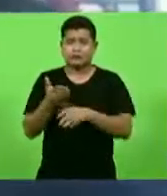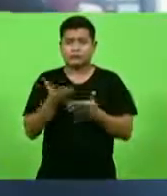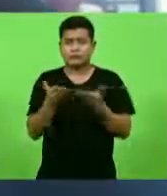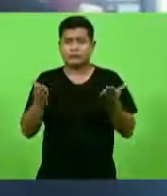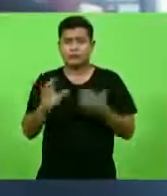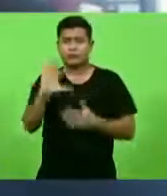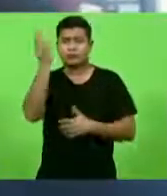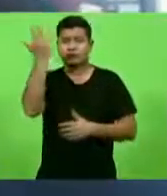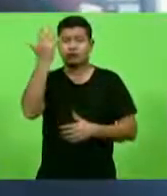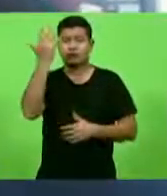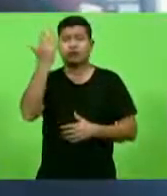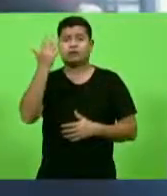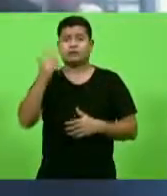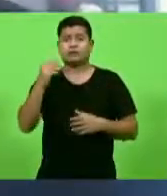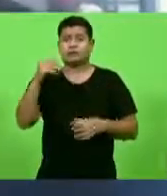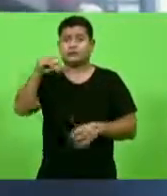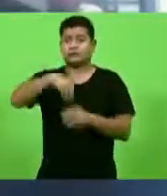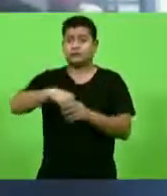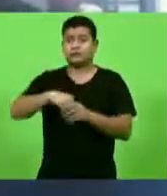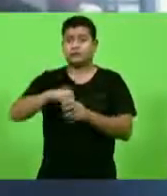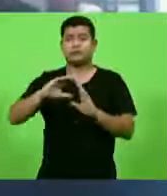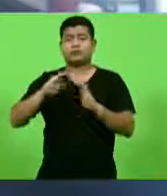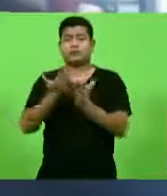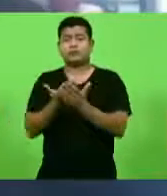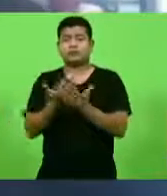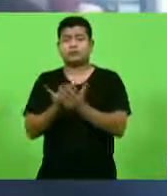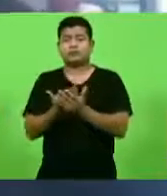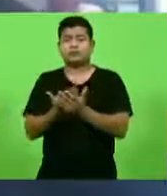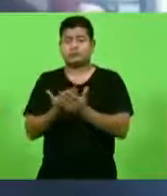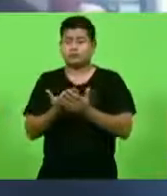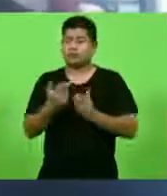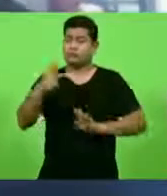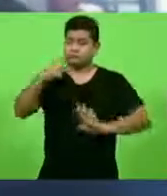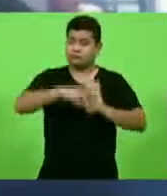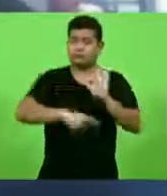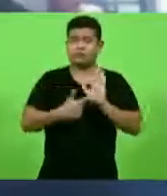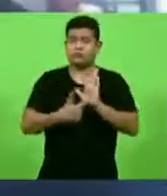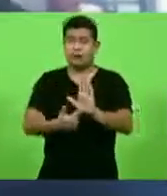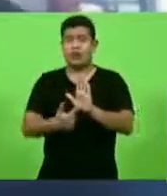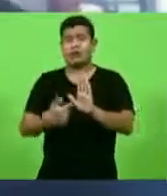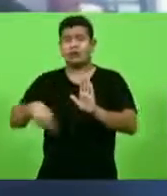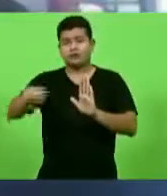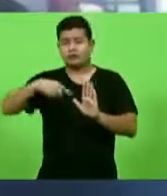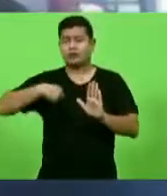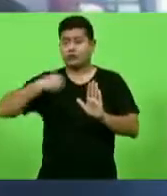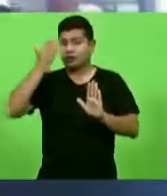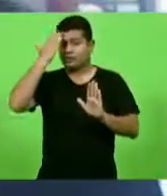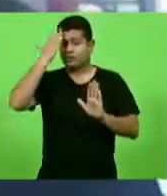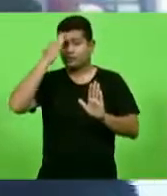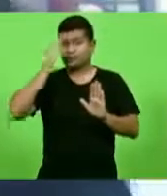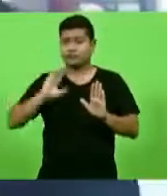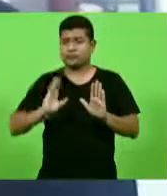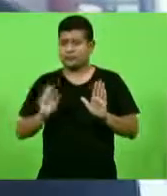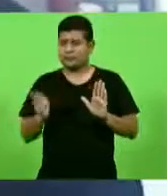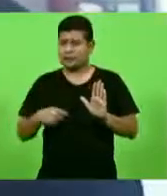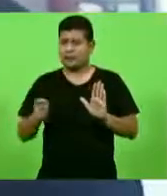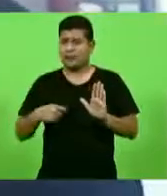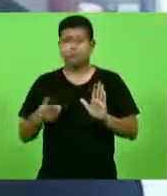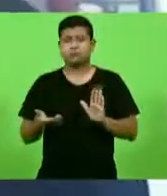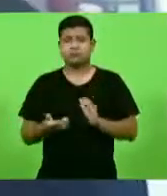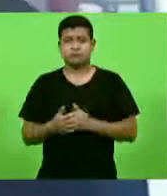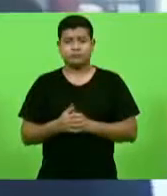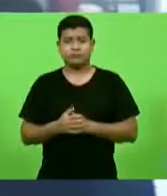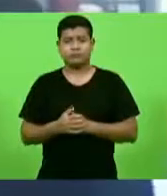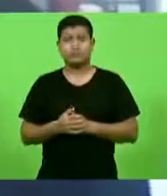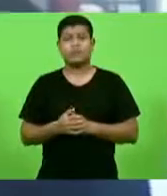dentro da escola, dos seus filhos? Com esse projeto nós iremos saber, todo pai e toda mãe. Tá? Vamos